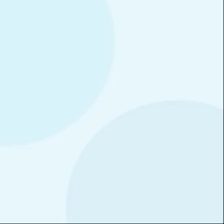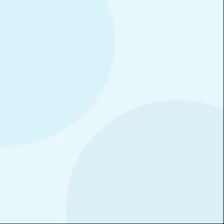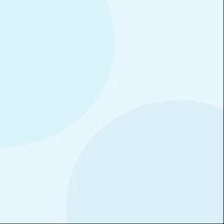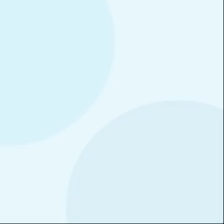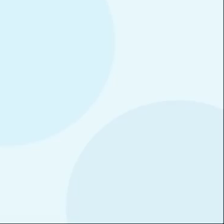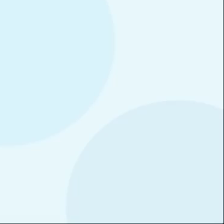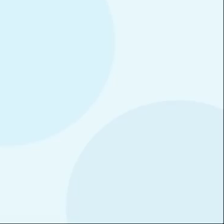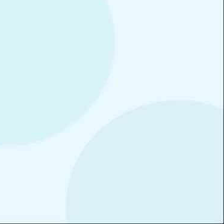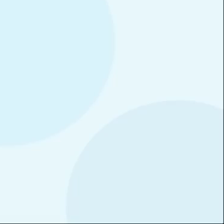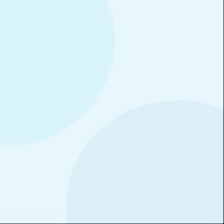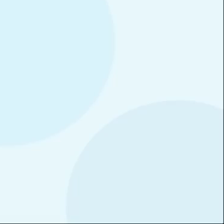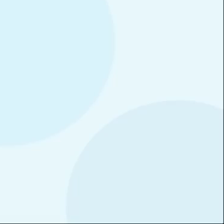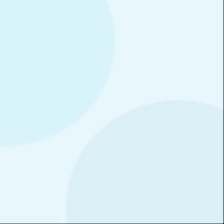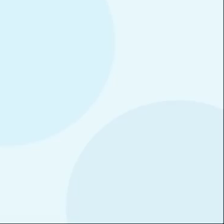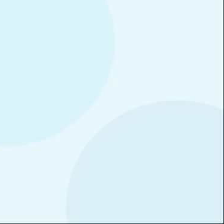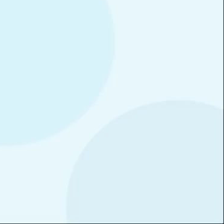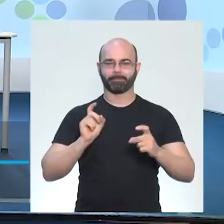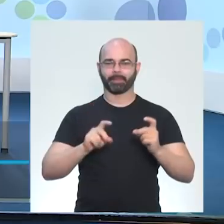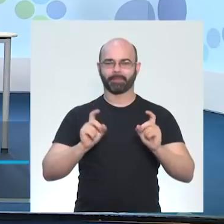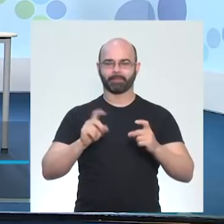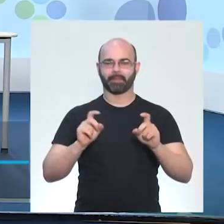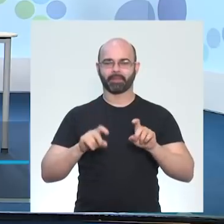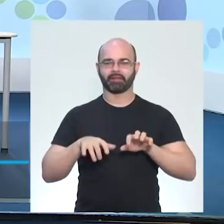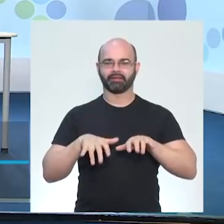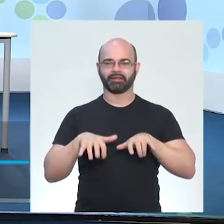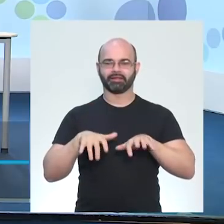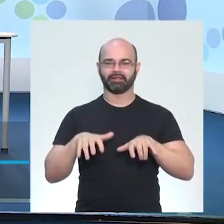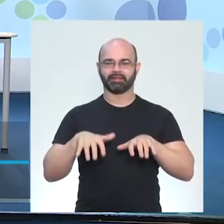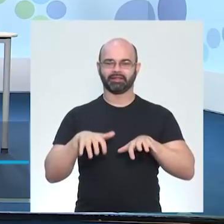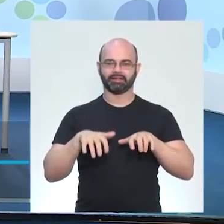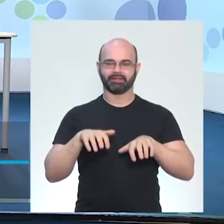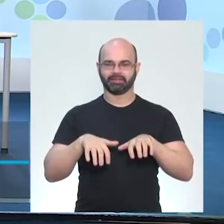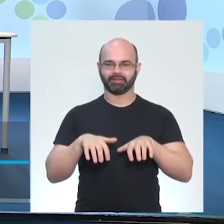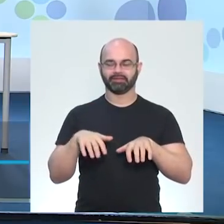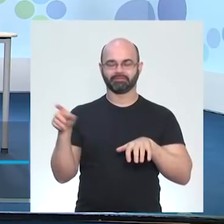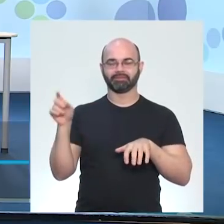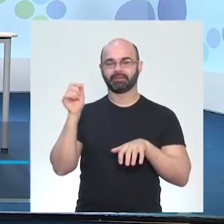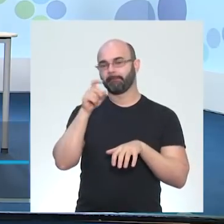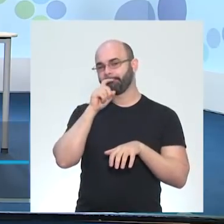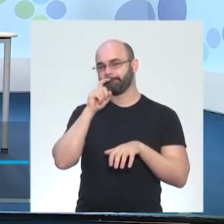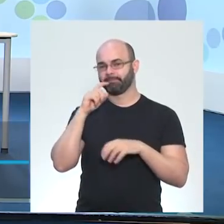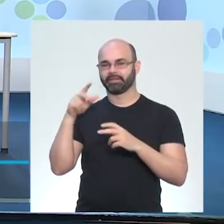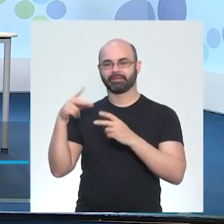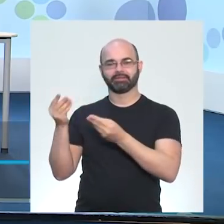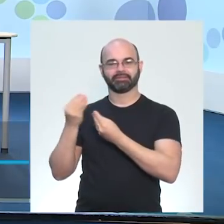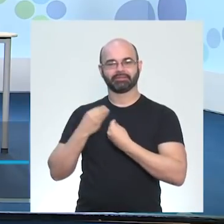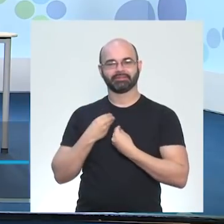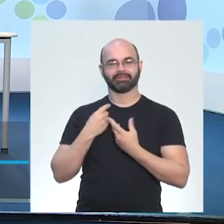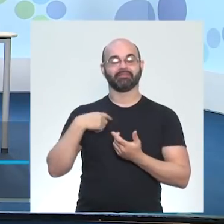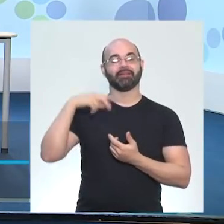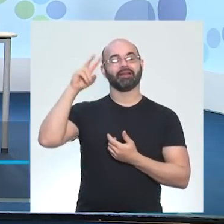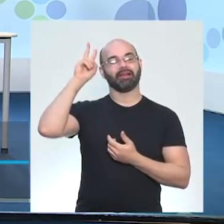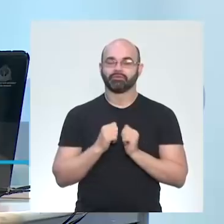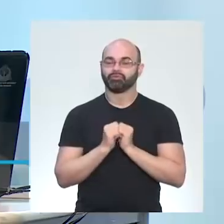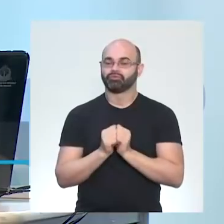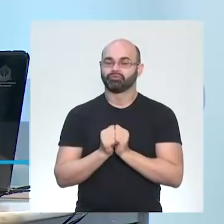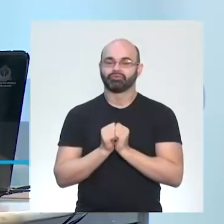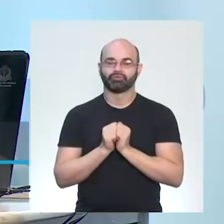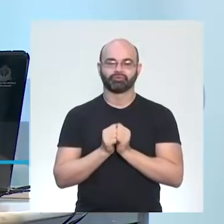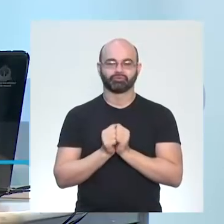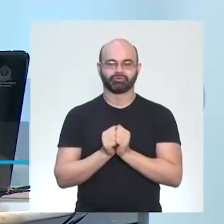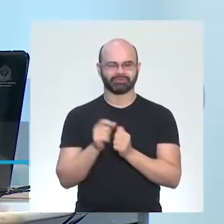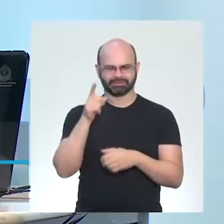aproximando. Eu vou mostrar o que tem dentro da caixinha, que era do meu vô, que eu roubei dele. Roubei do lixo dele.